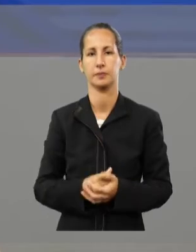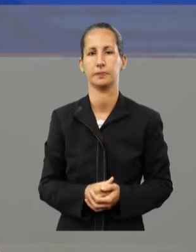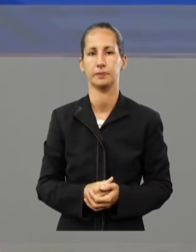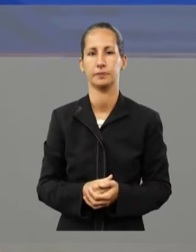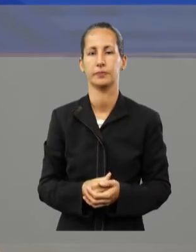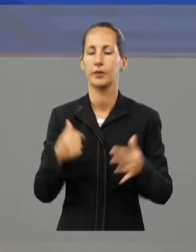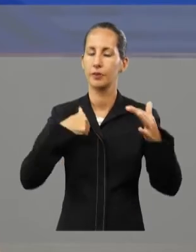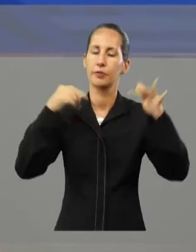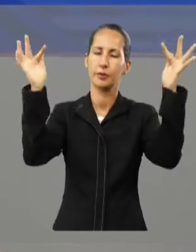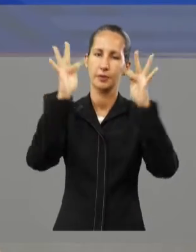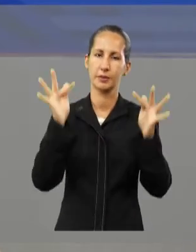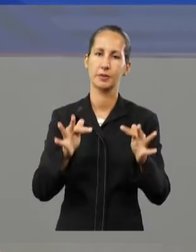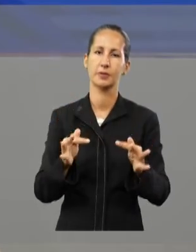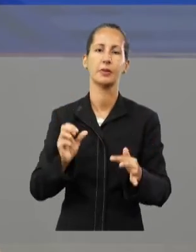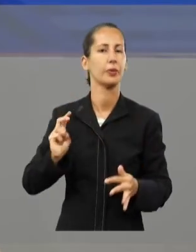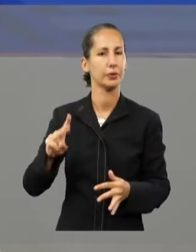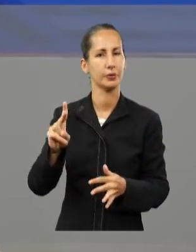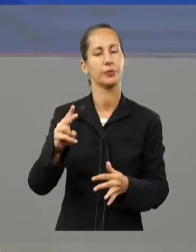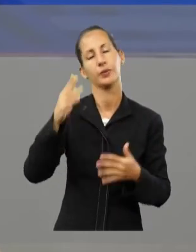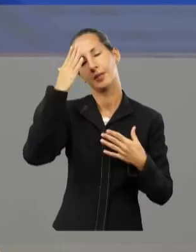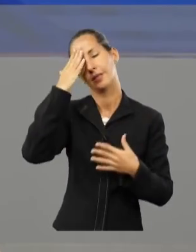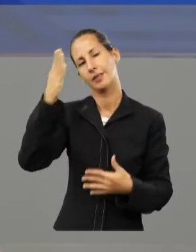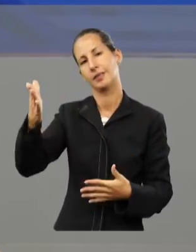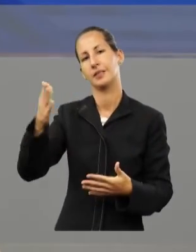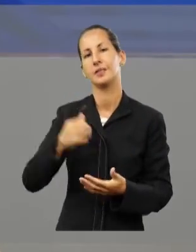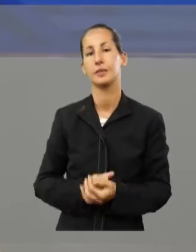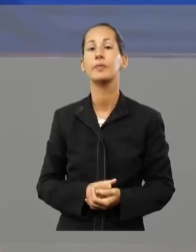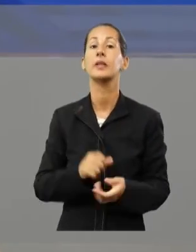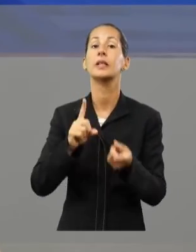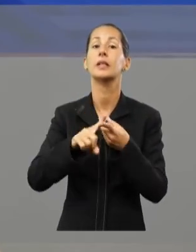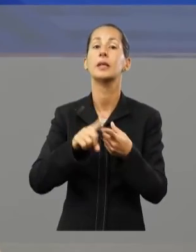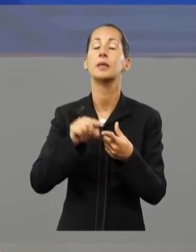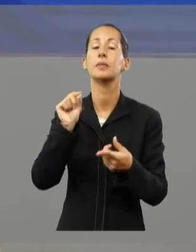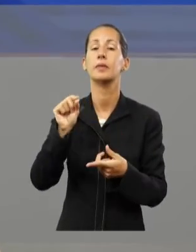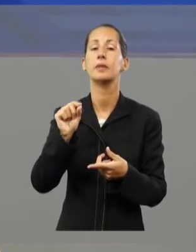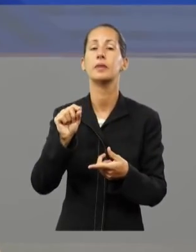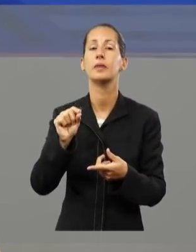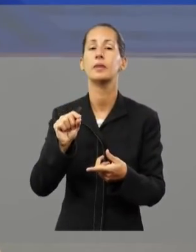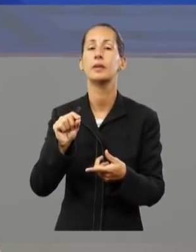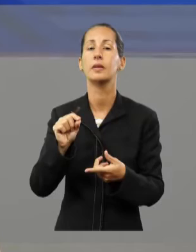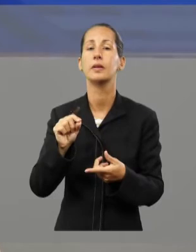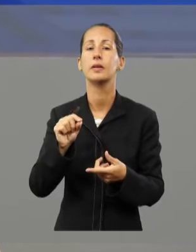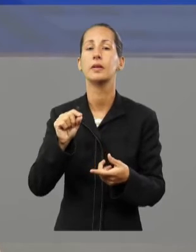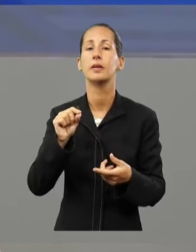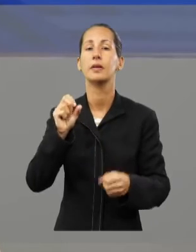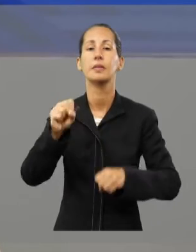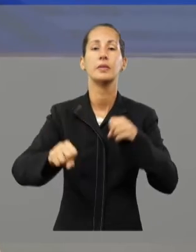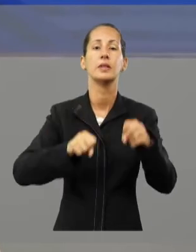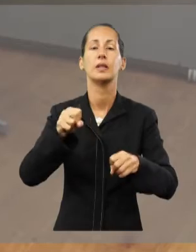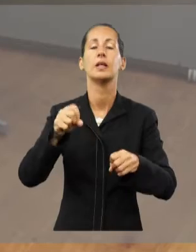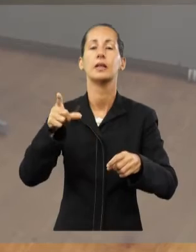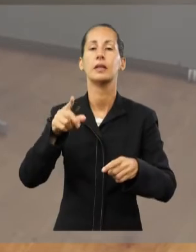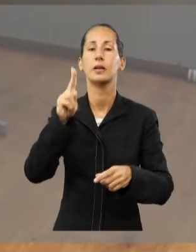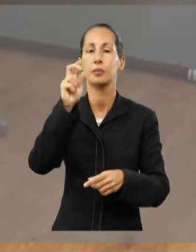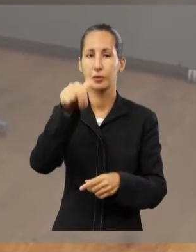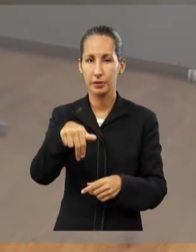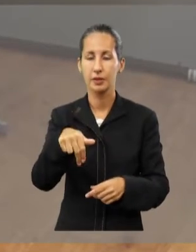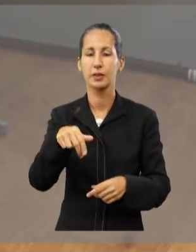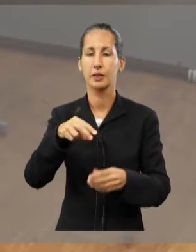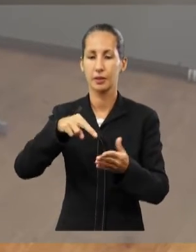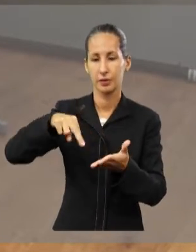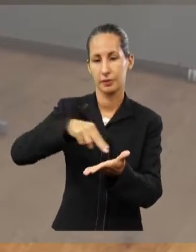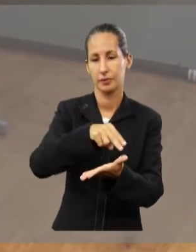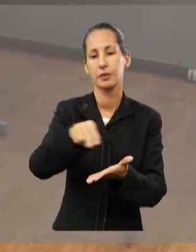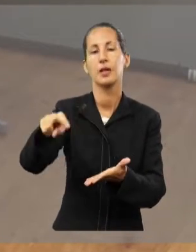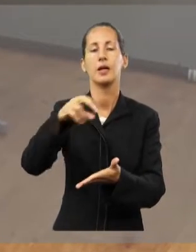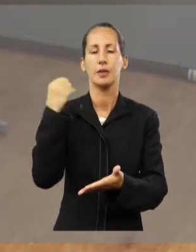Eu sou feliz. Continue assim, agradeço. Sim, e também sobre a bicicleta Pana Negra que eu fiz. Sim, também tem a pista, né? Muito